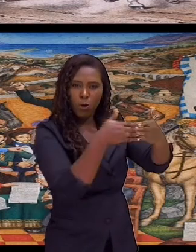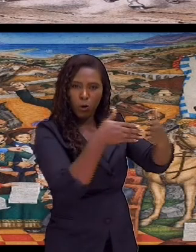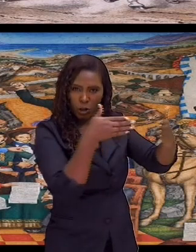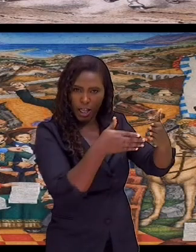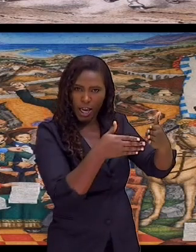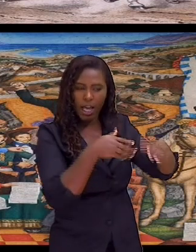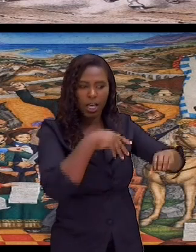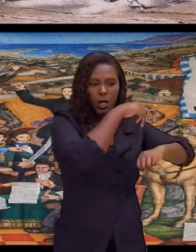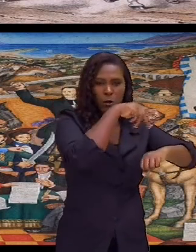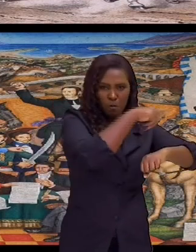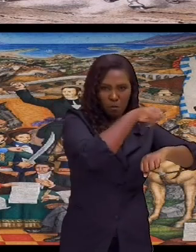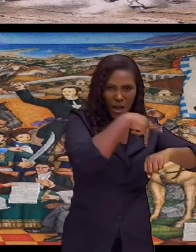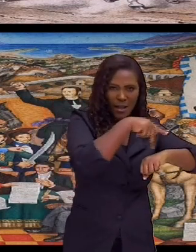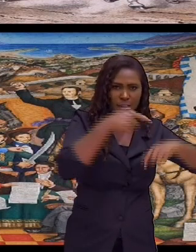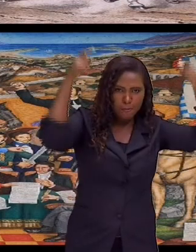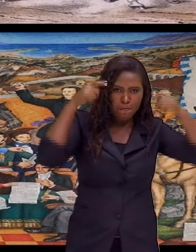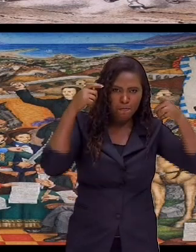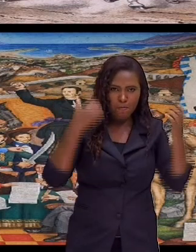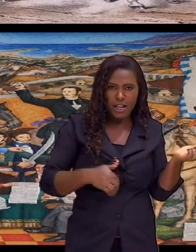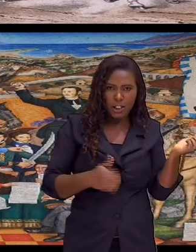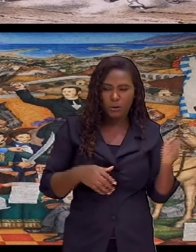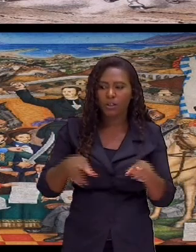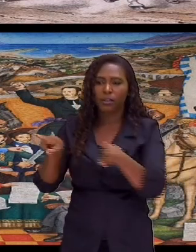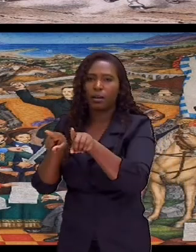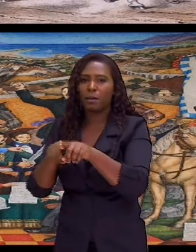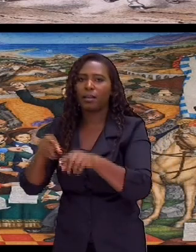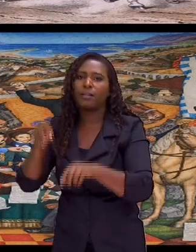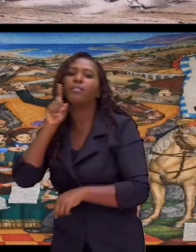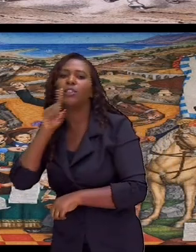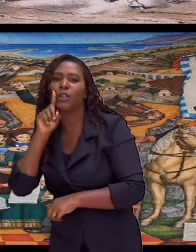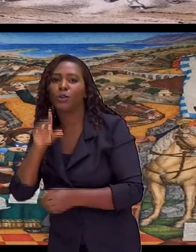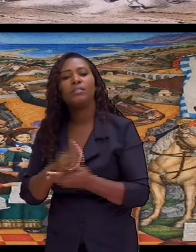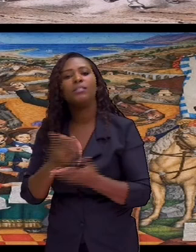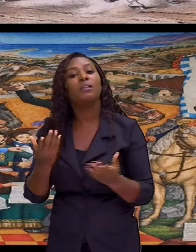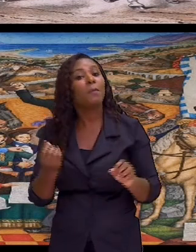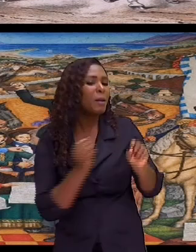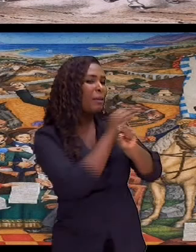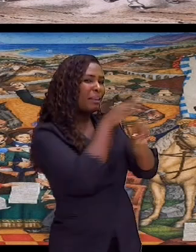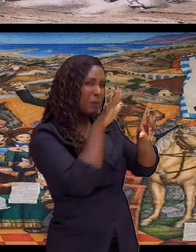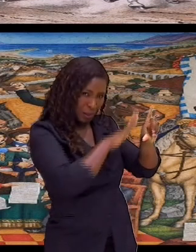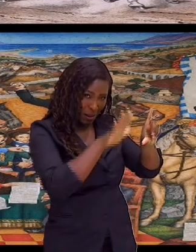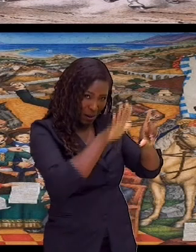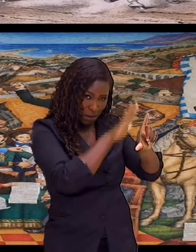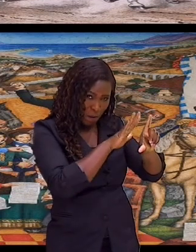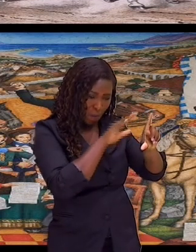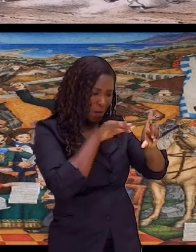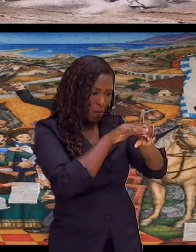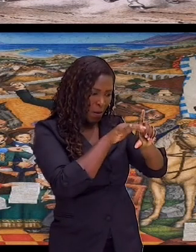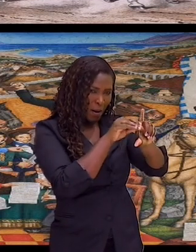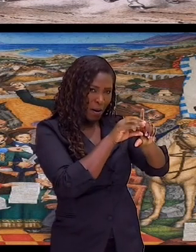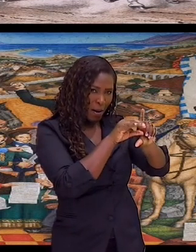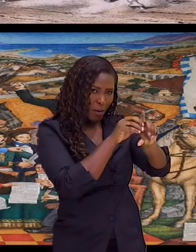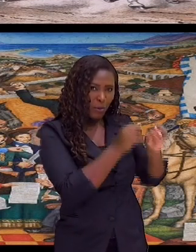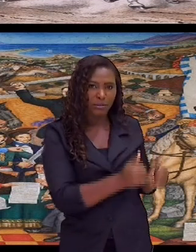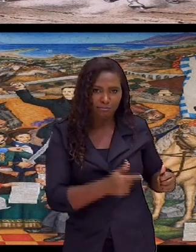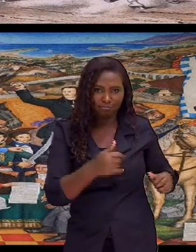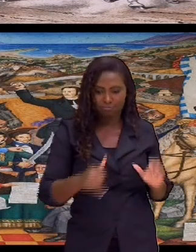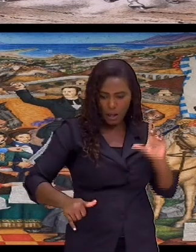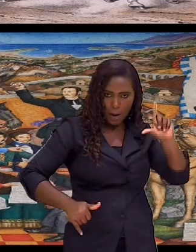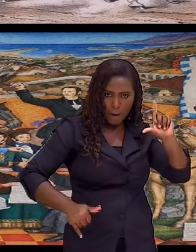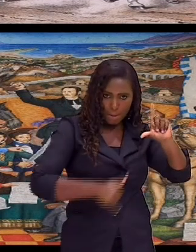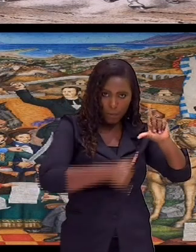SMED-GV, aponte a câmera do seu celular para a imagem aqui do QR Code que aparece no canto da tela. Acesse nossas